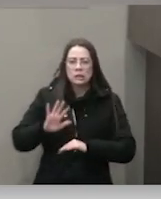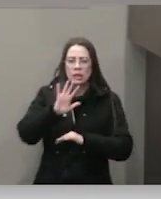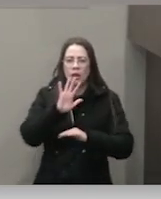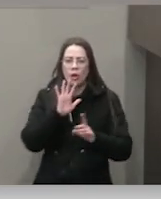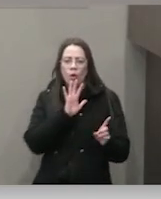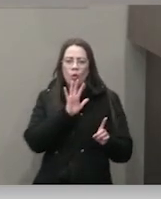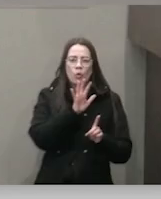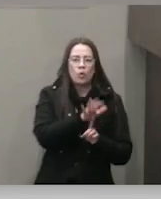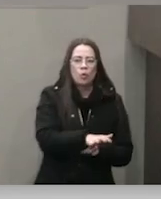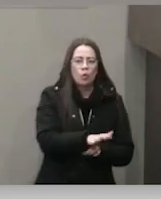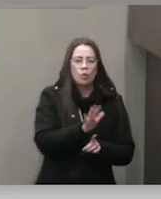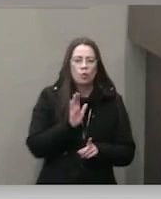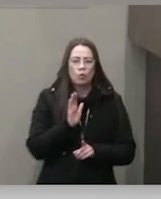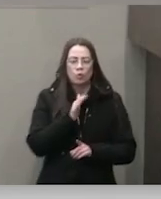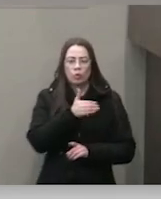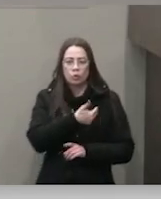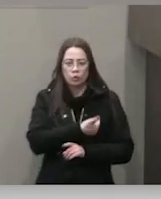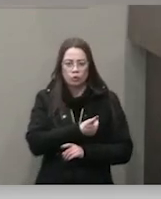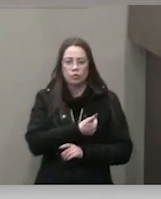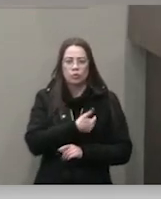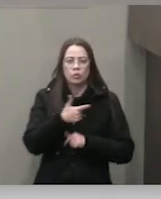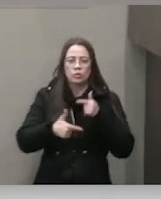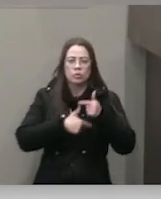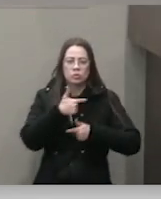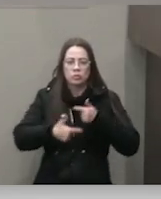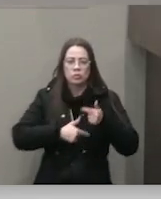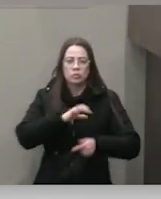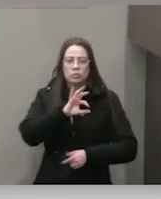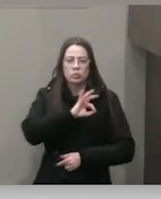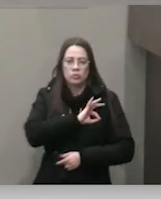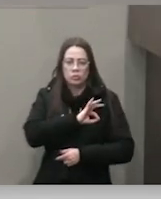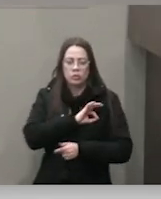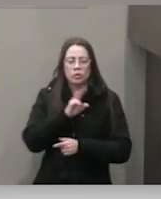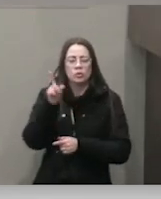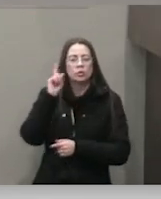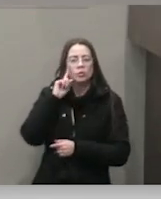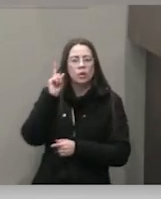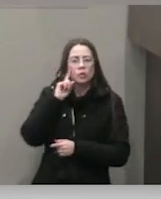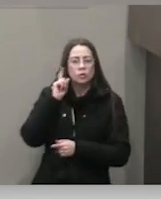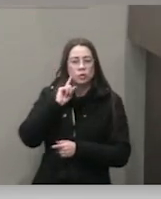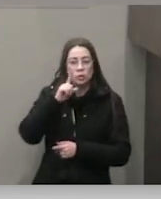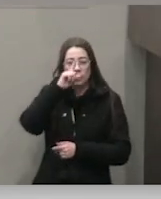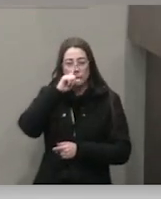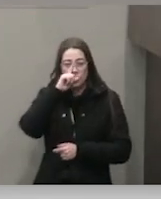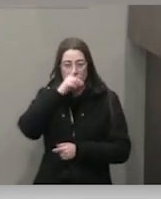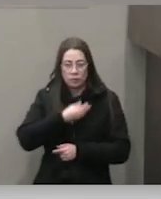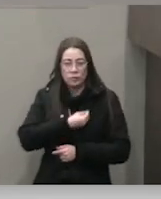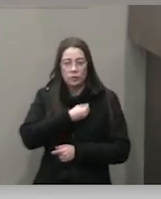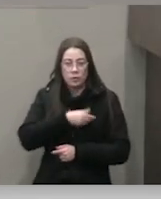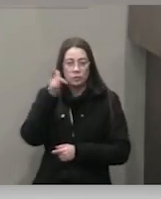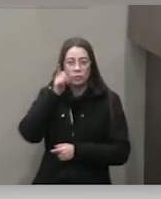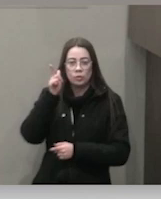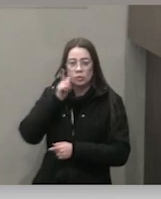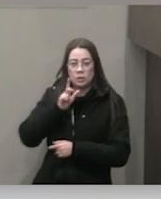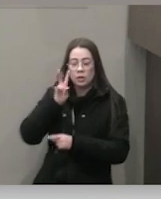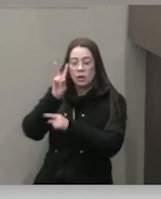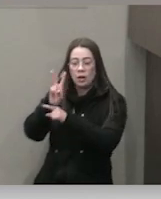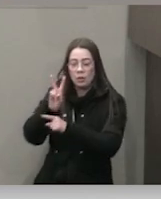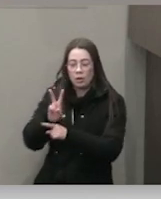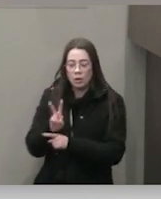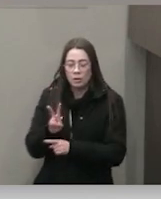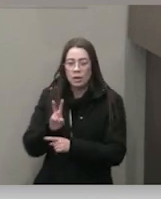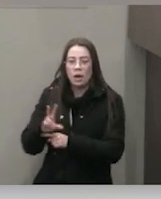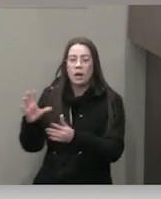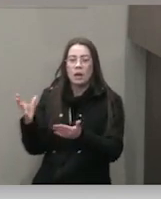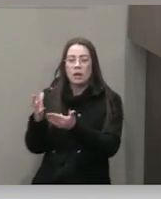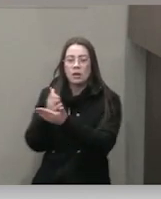contra os nossos heróis, que nos protegem, que colocam a sua vida em risco, temos que mostrar que estamos junto